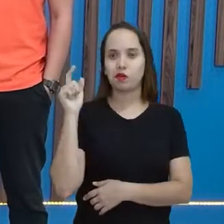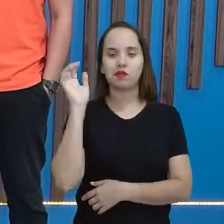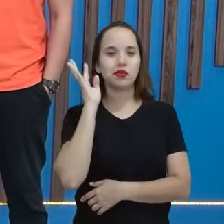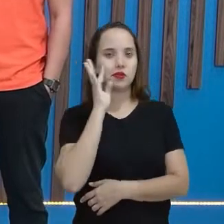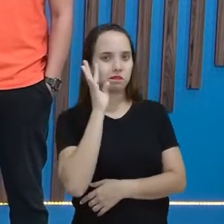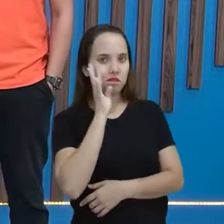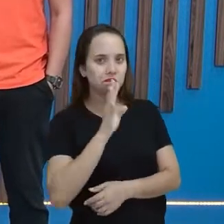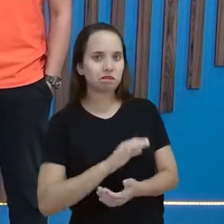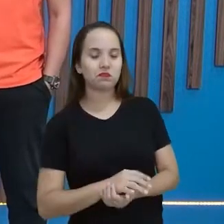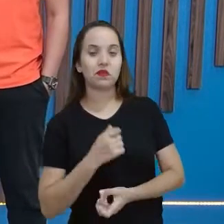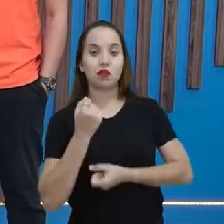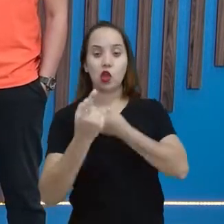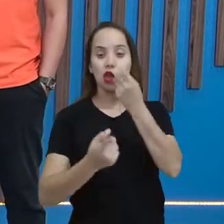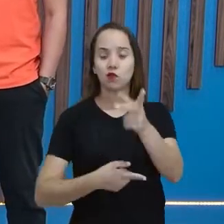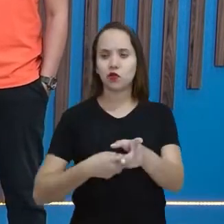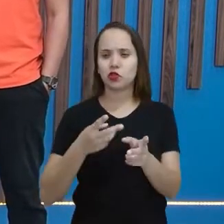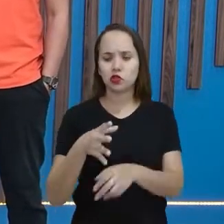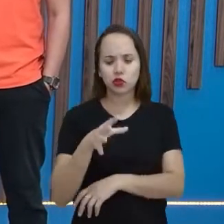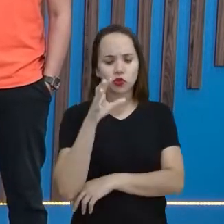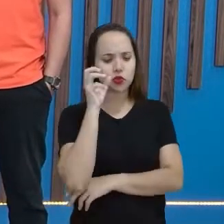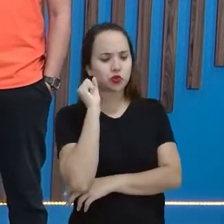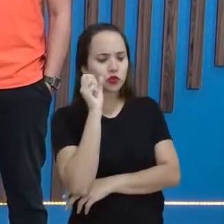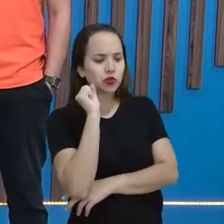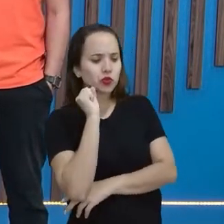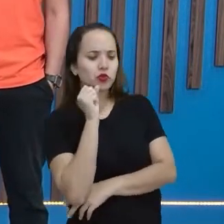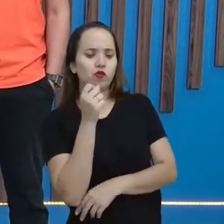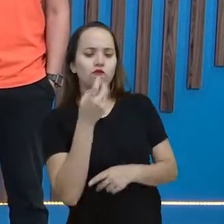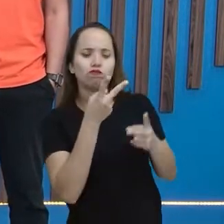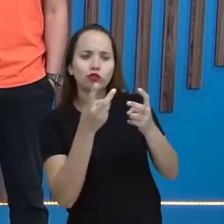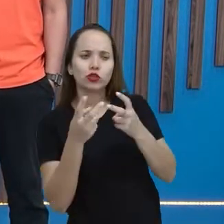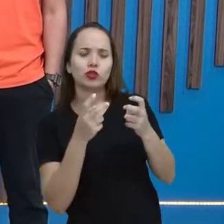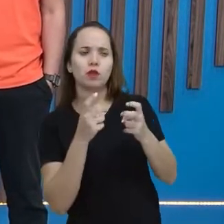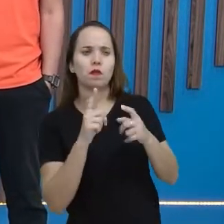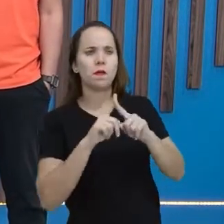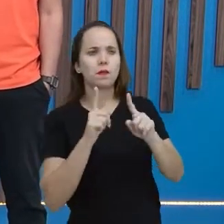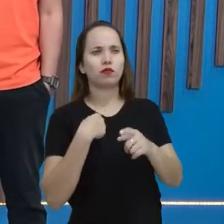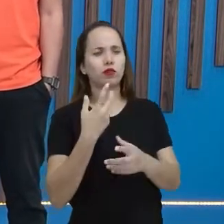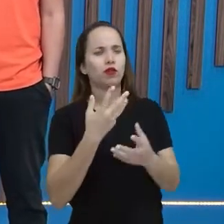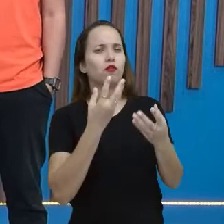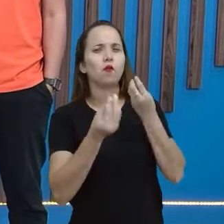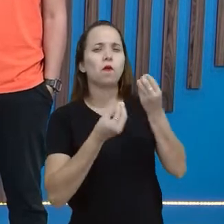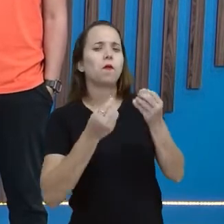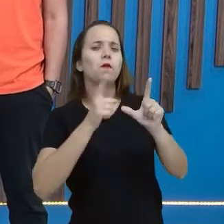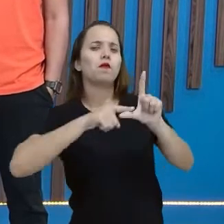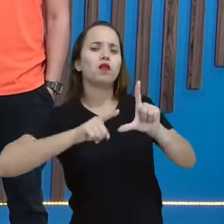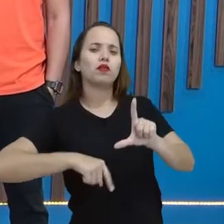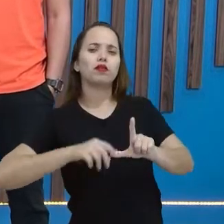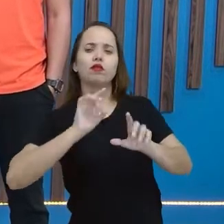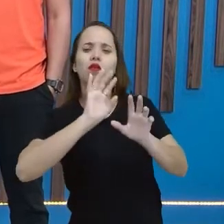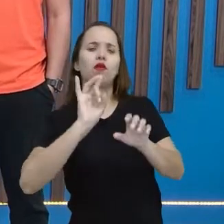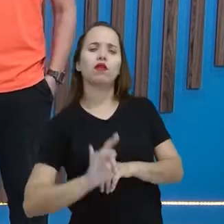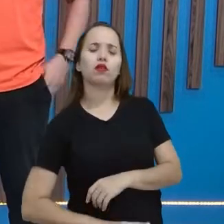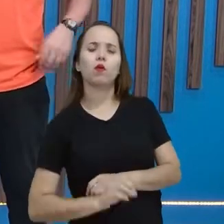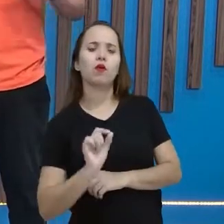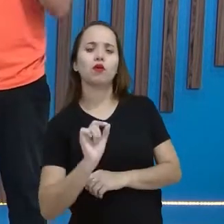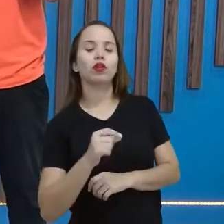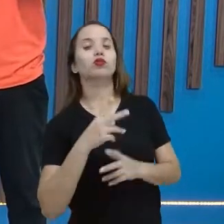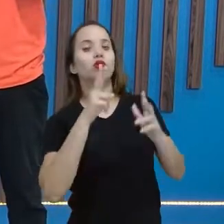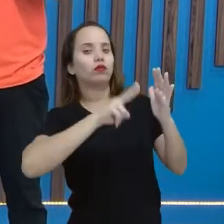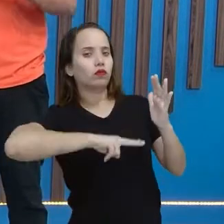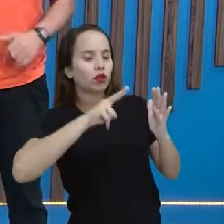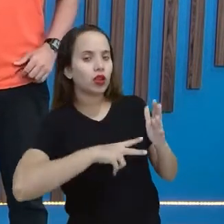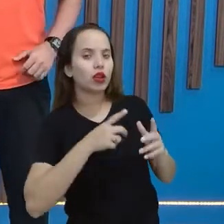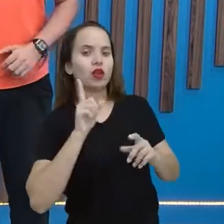Às vezes a gente escuta alguma coisa e diz assim, o que quer dizer cada letra? A gente vai ler aqui junto, tá? Que são as diversas formas de